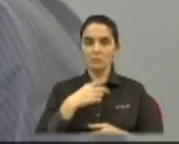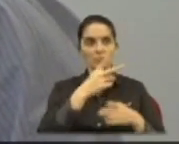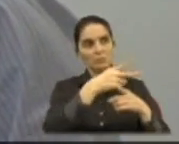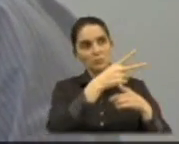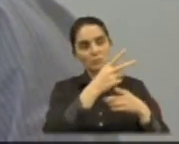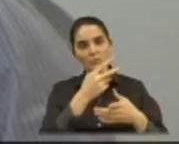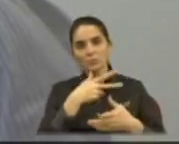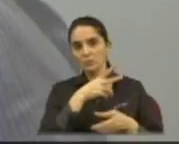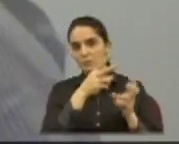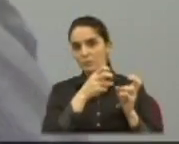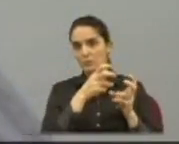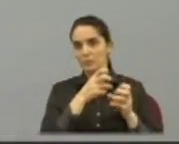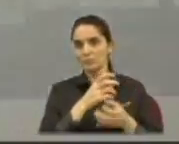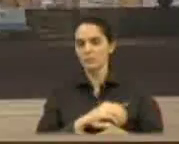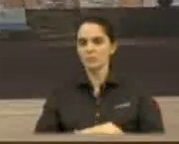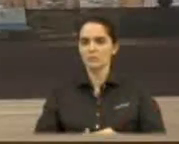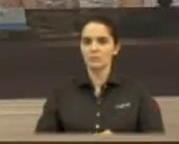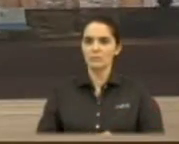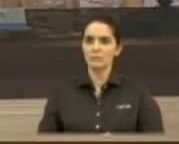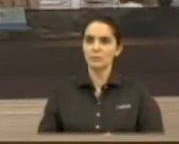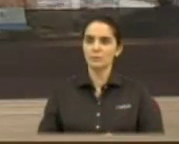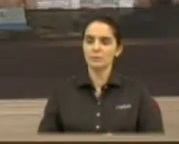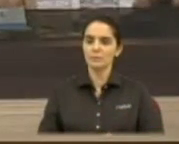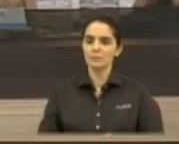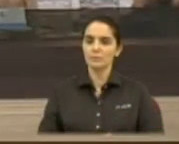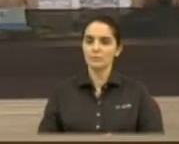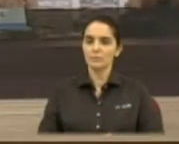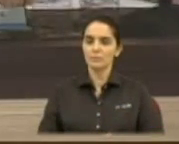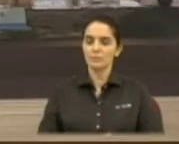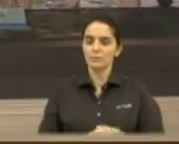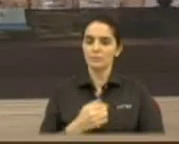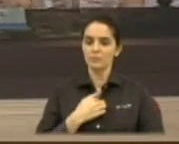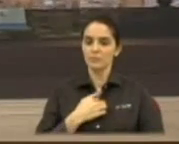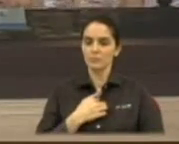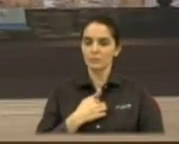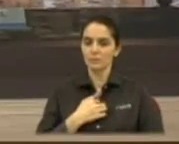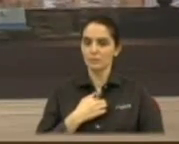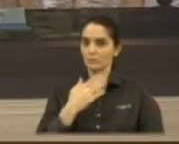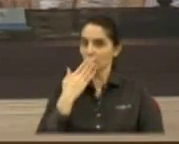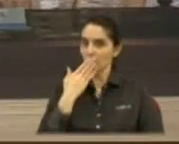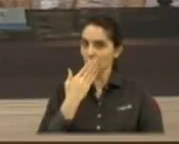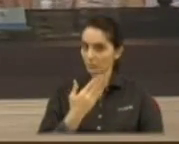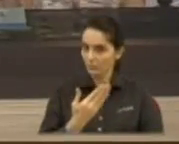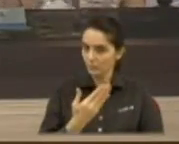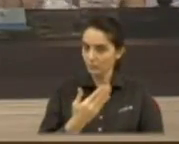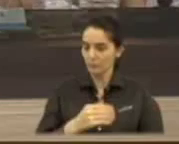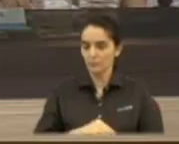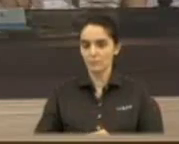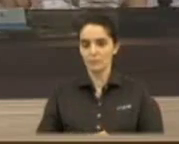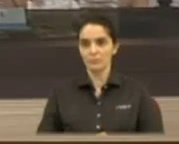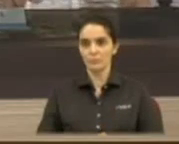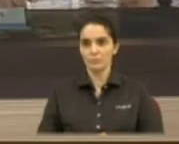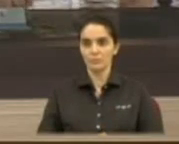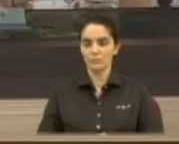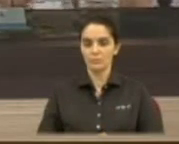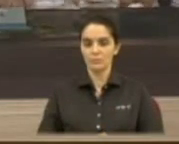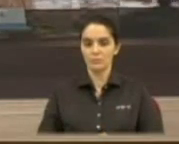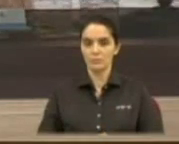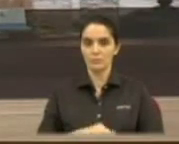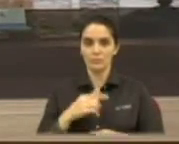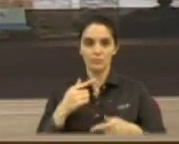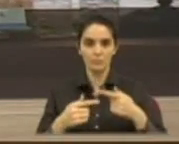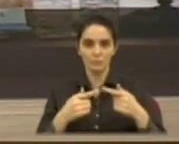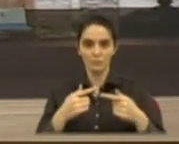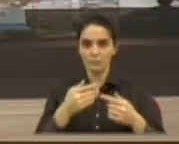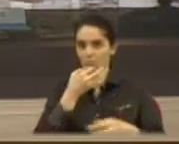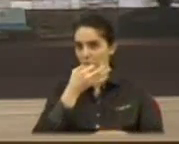pudesse ser feito dessa forma. Então, eu proponho a seguinte forma: abrir a discussão